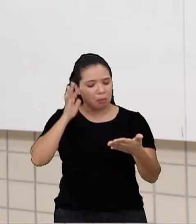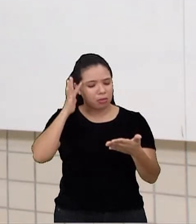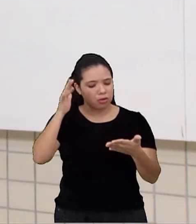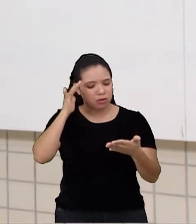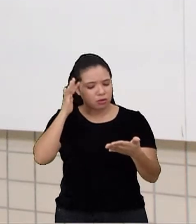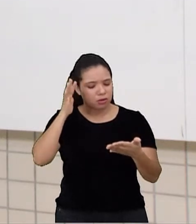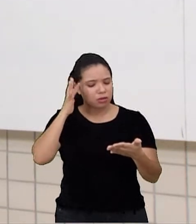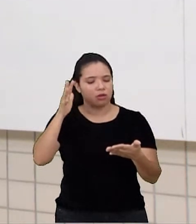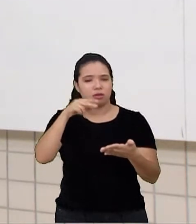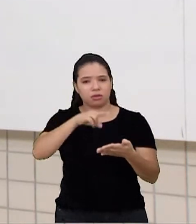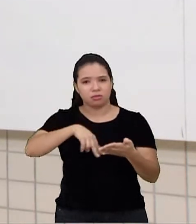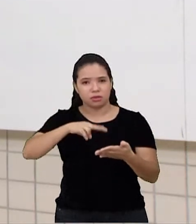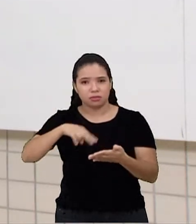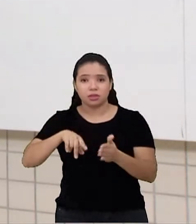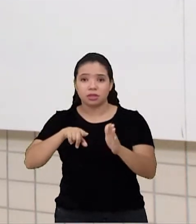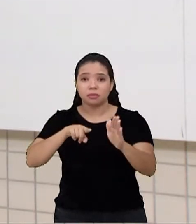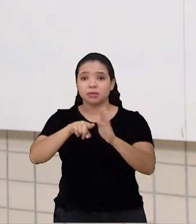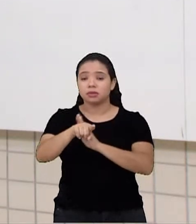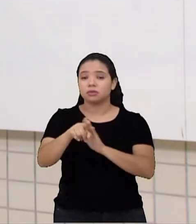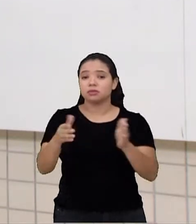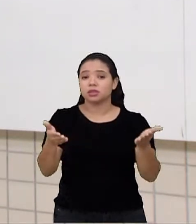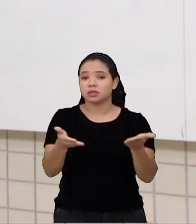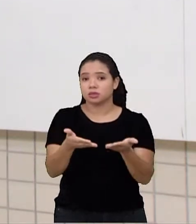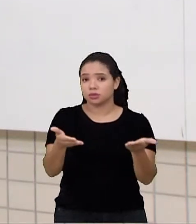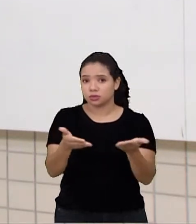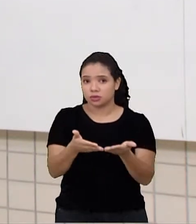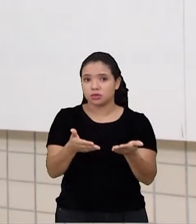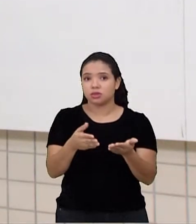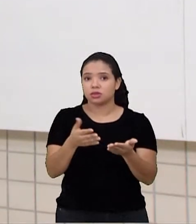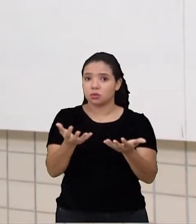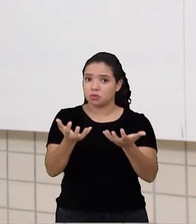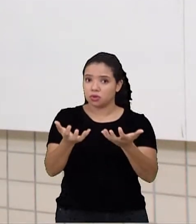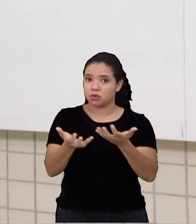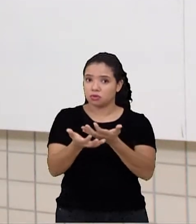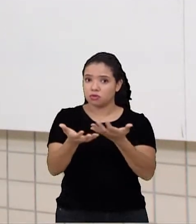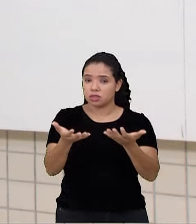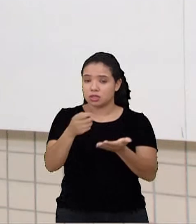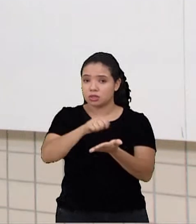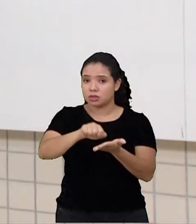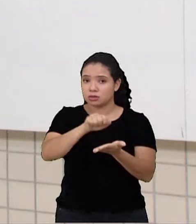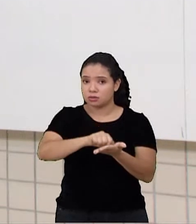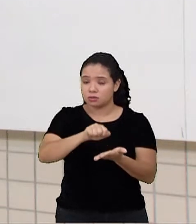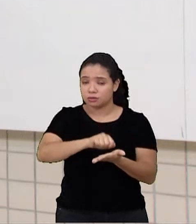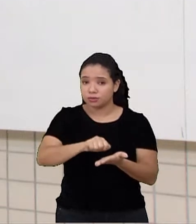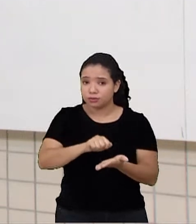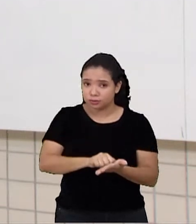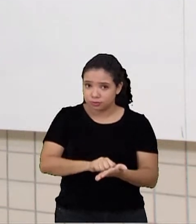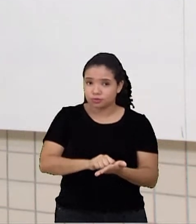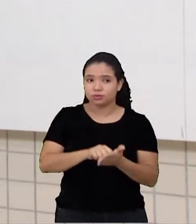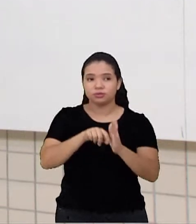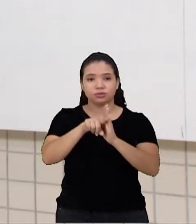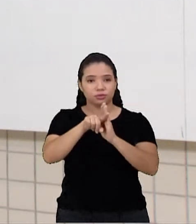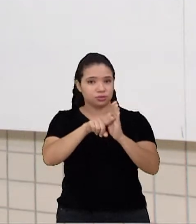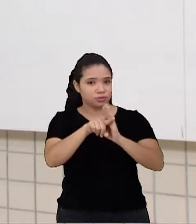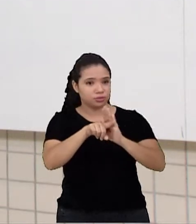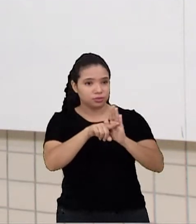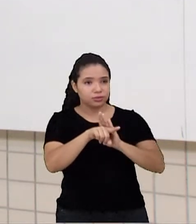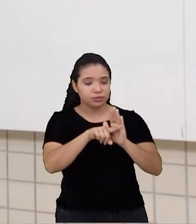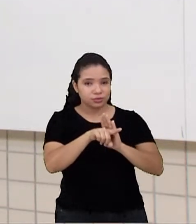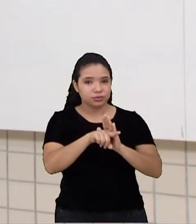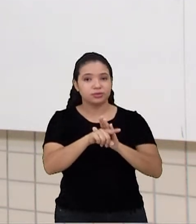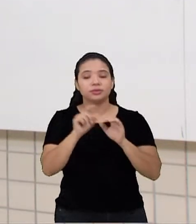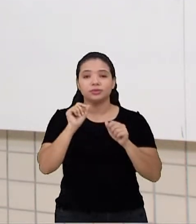e no final veio essa questão que exige de vocês a escrita, exige a pesquisa para